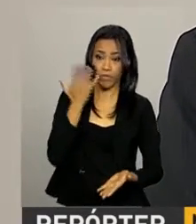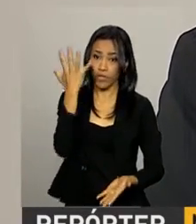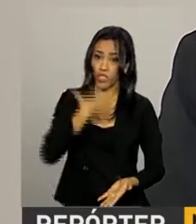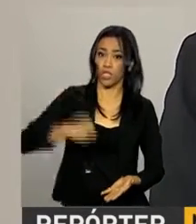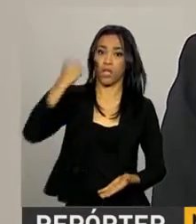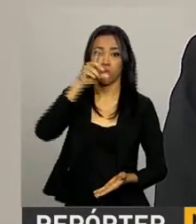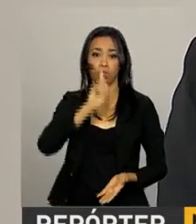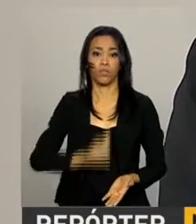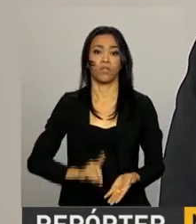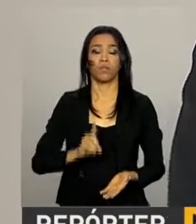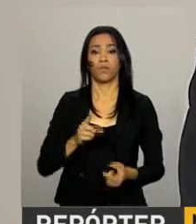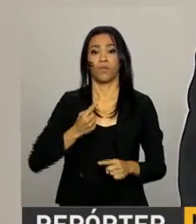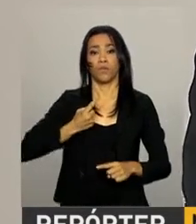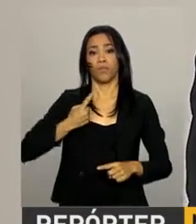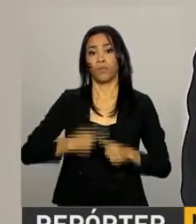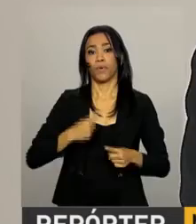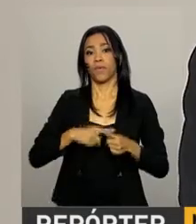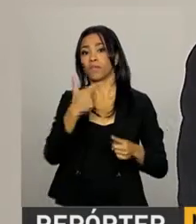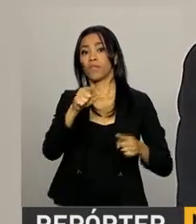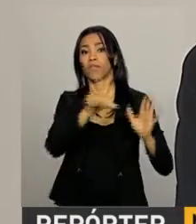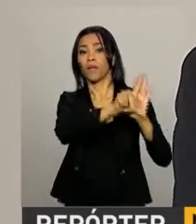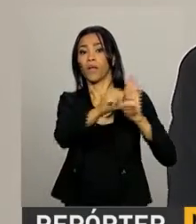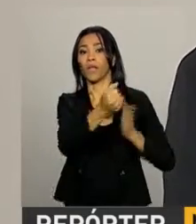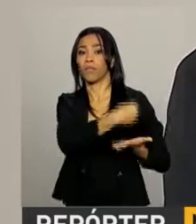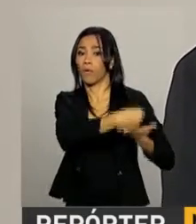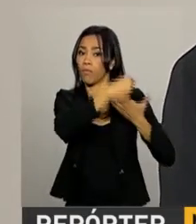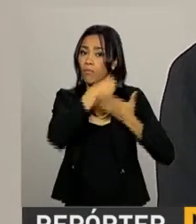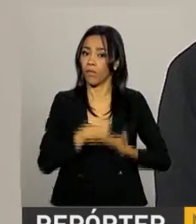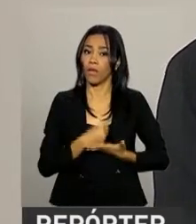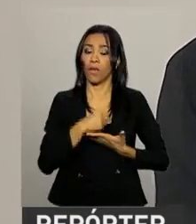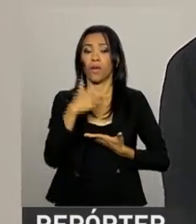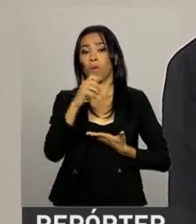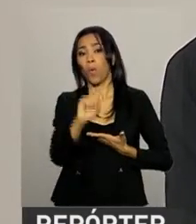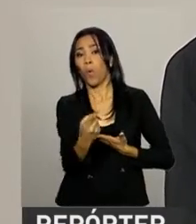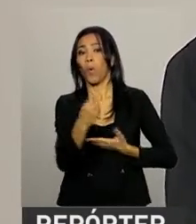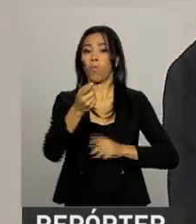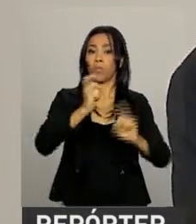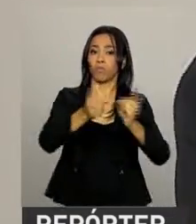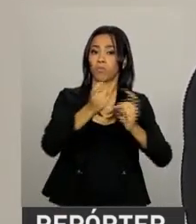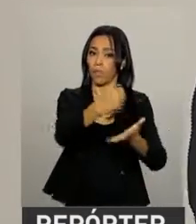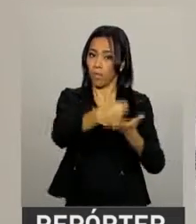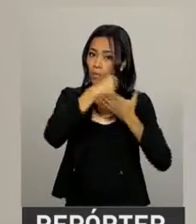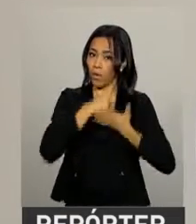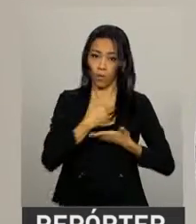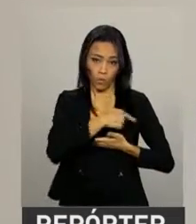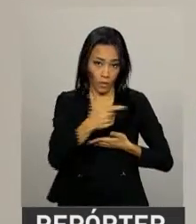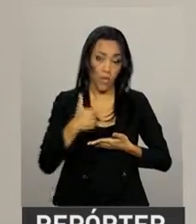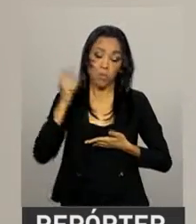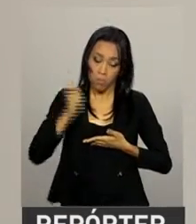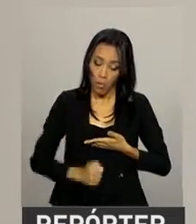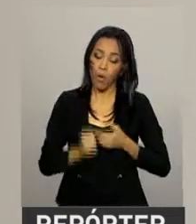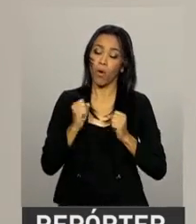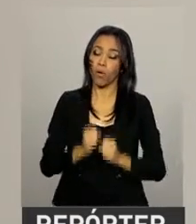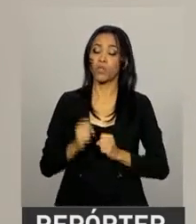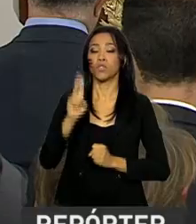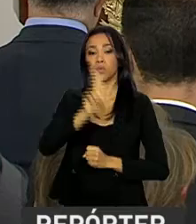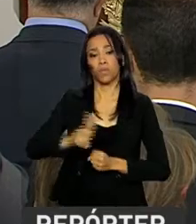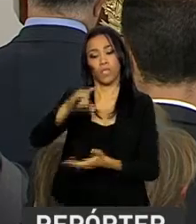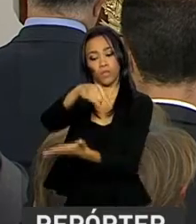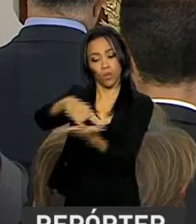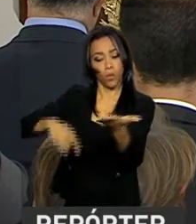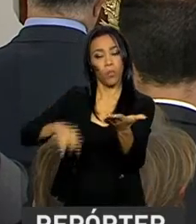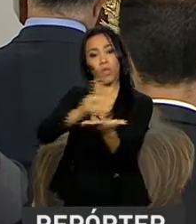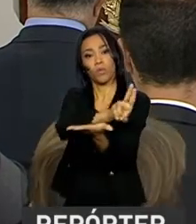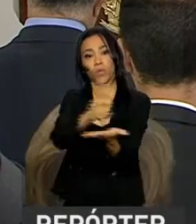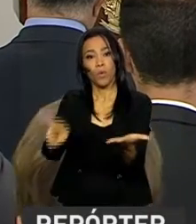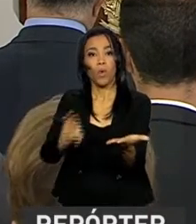porque não houve uma atuação legislativa ou administrativa, pode servir-se desse instrumento chamado de injunção